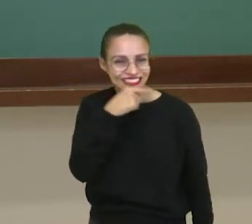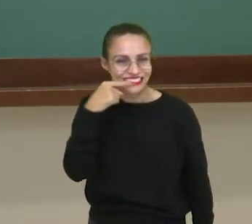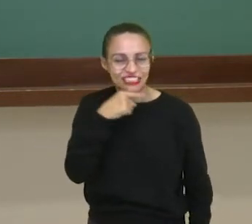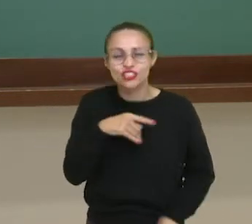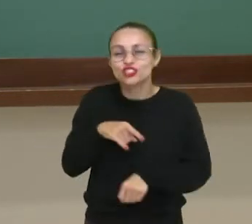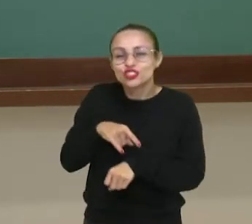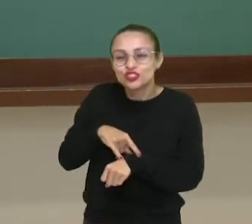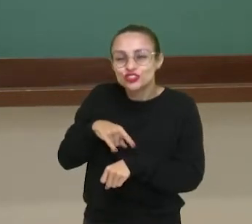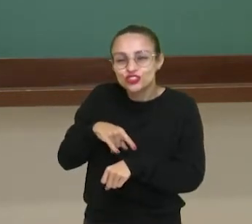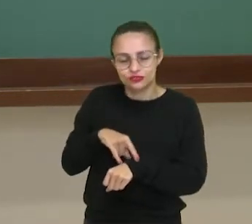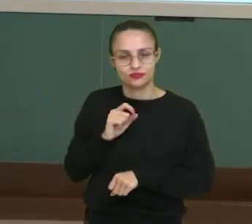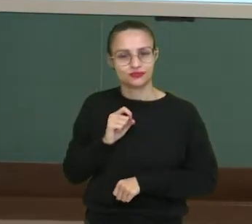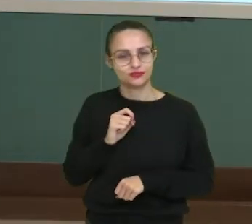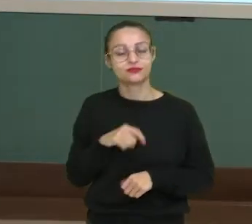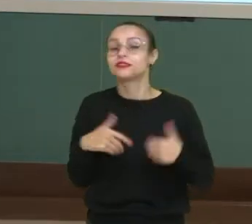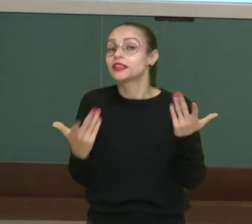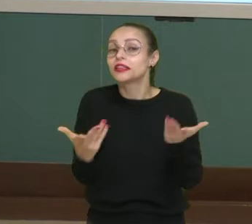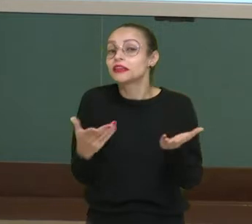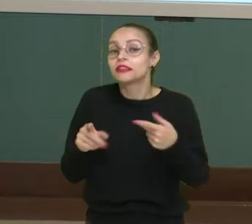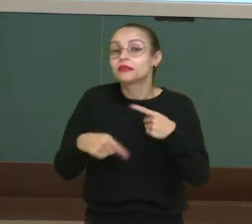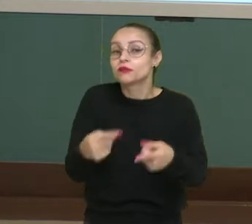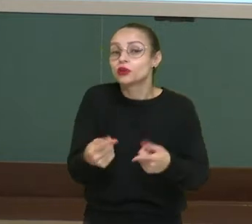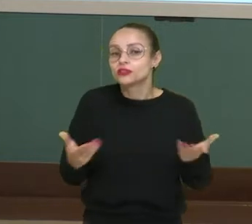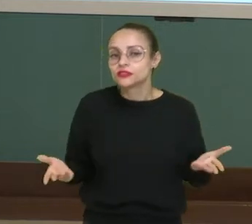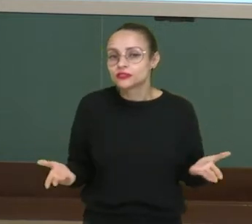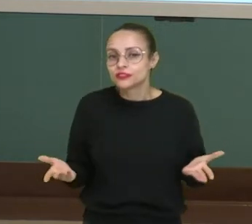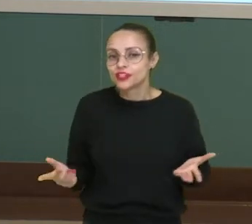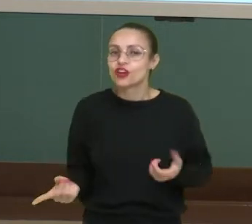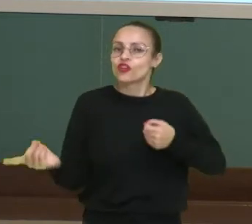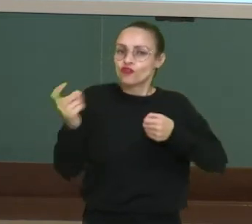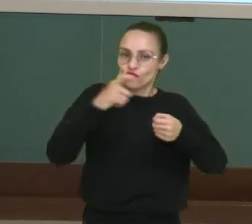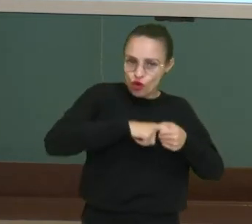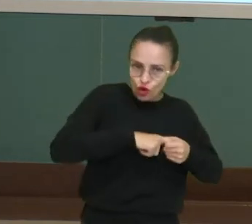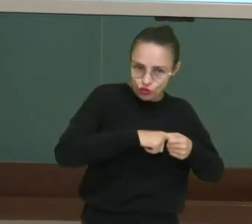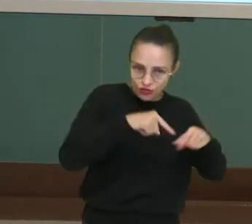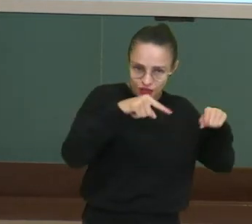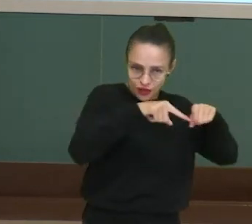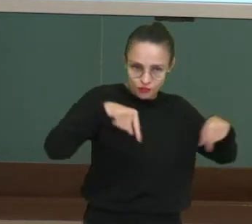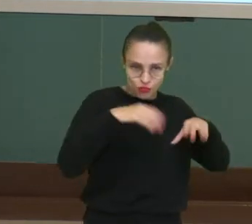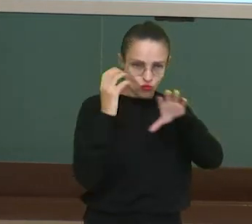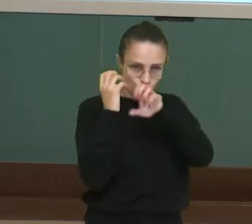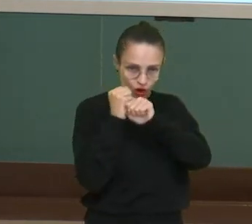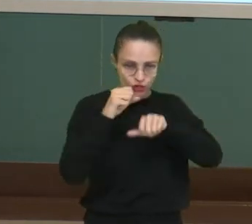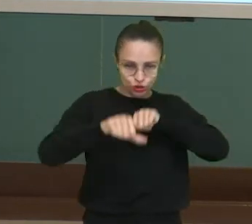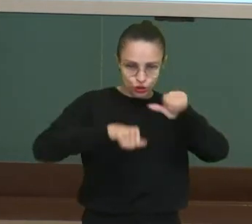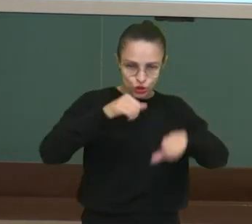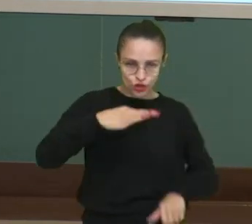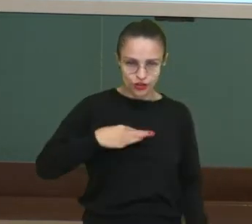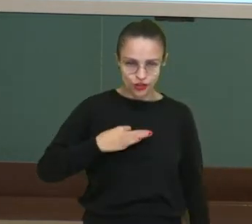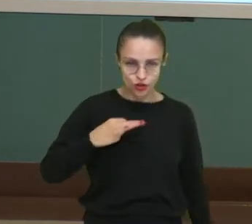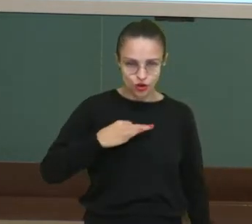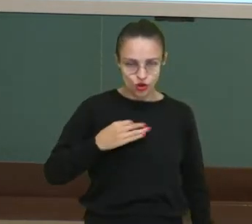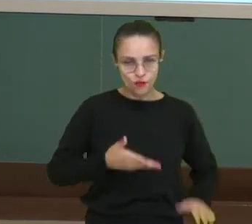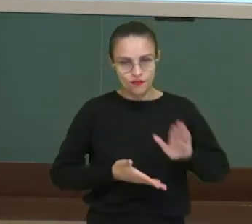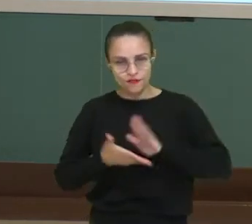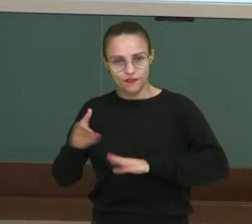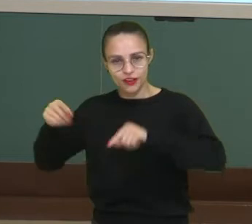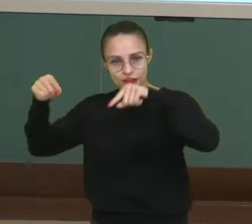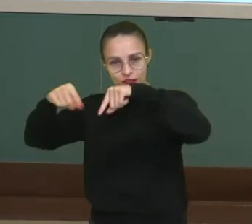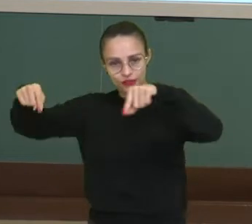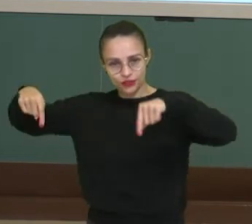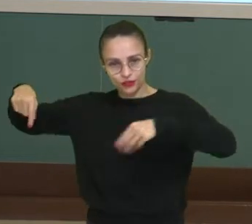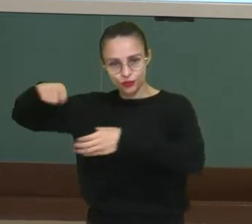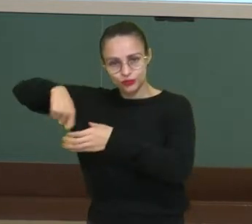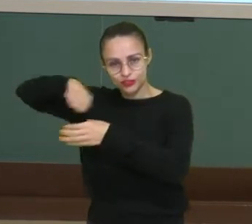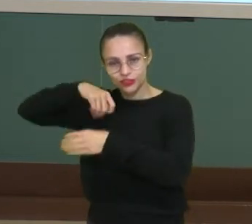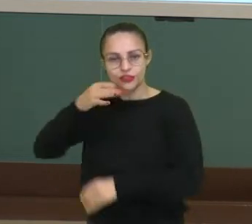um xixizinho. E aí? Você volta para o seu quarto, troca de roupa, vai à cozinha, toma